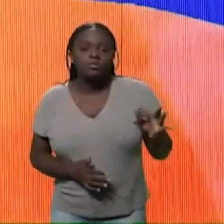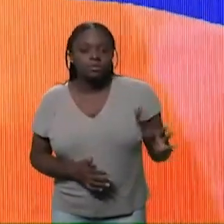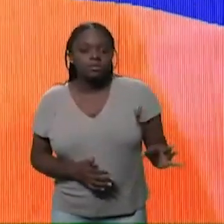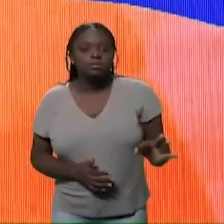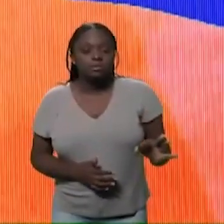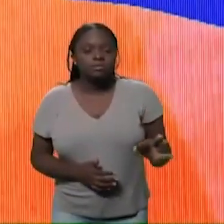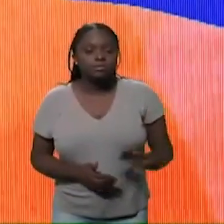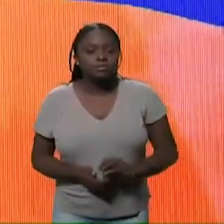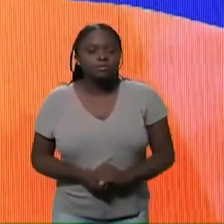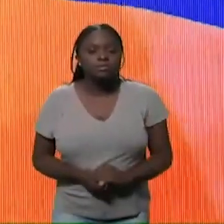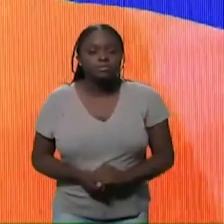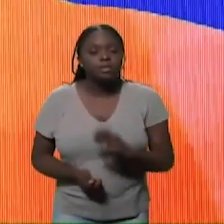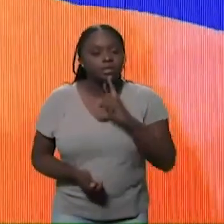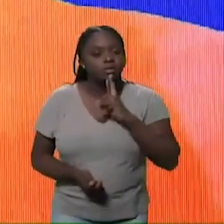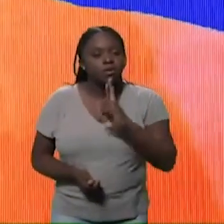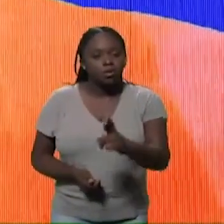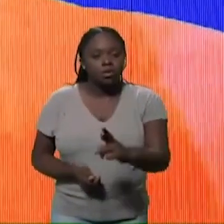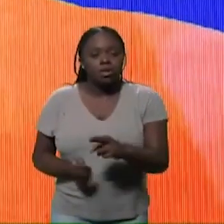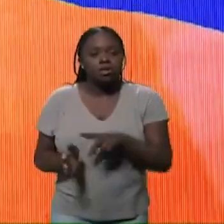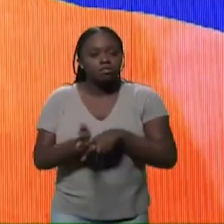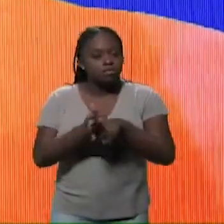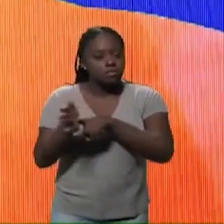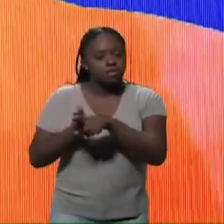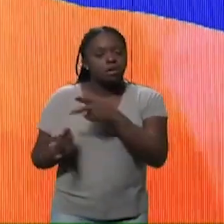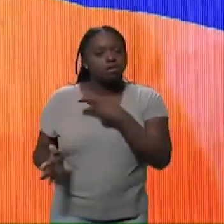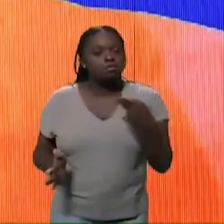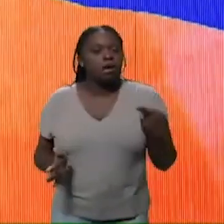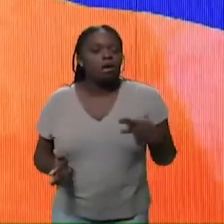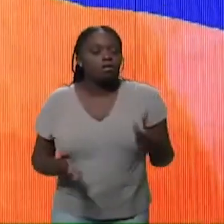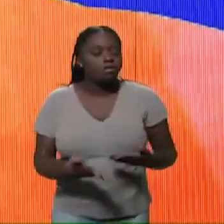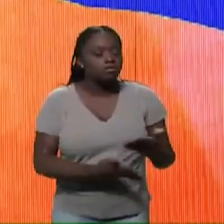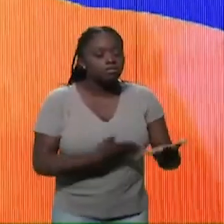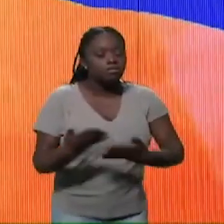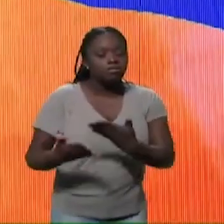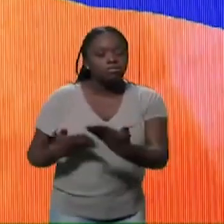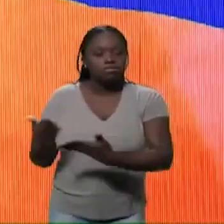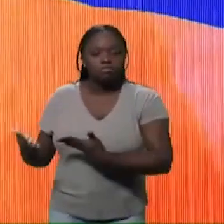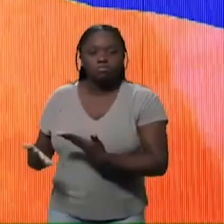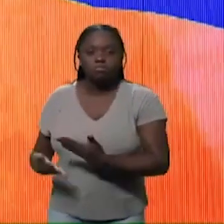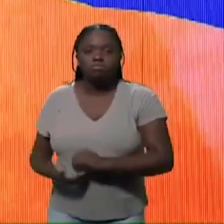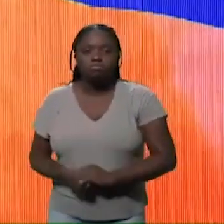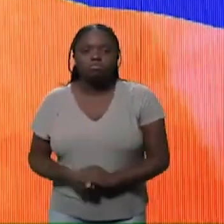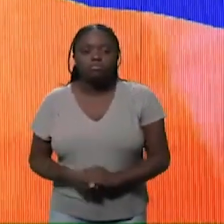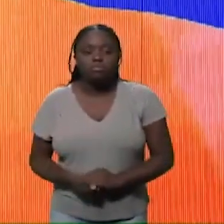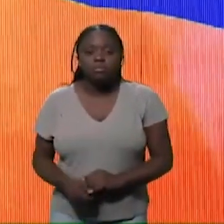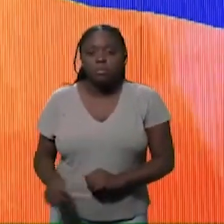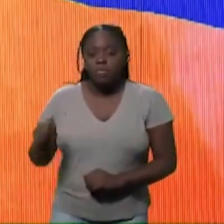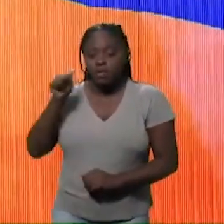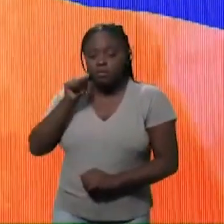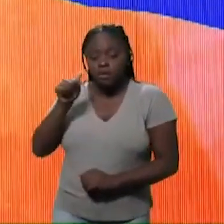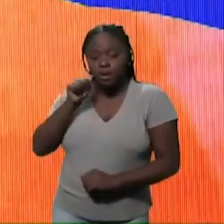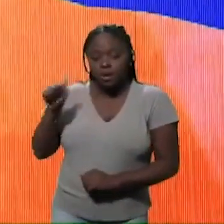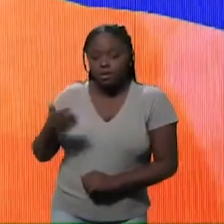aos relatórios e à pesquisa que o pastor John Bevere fez. Mulheres,